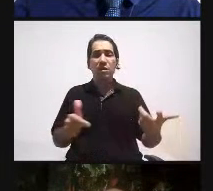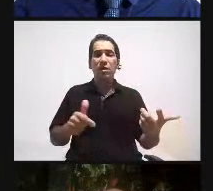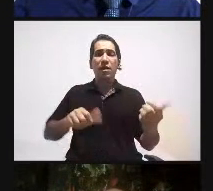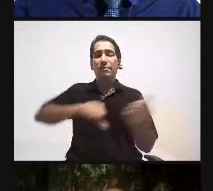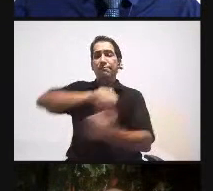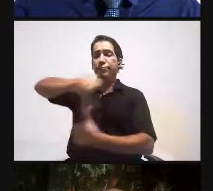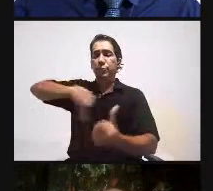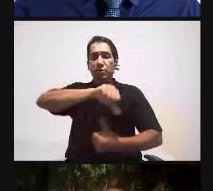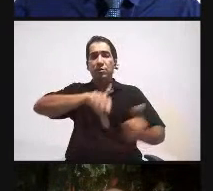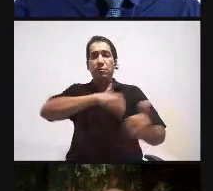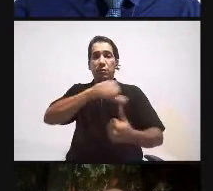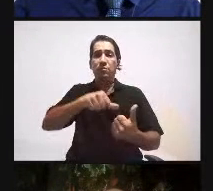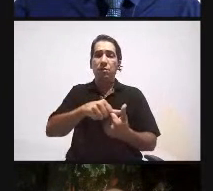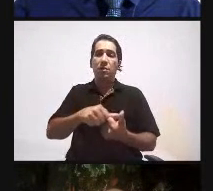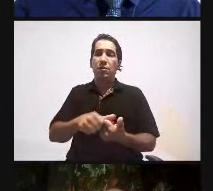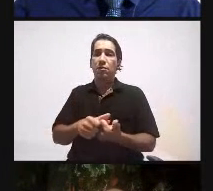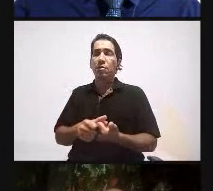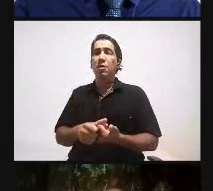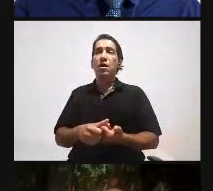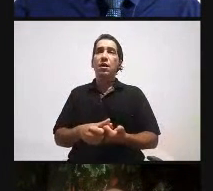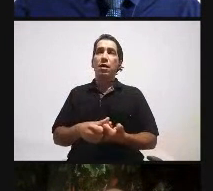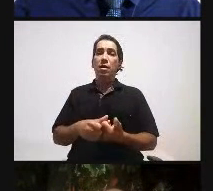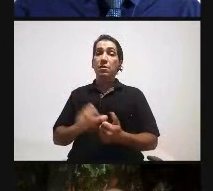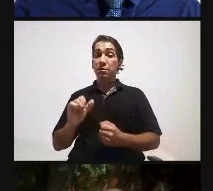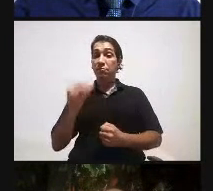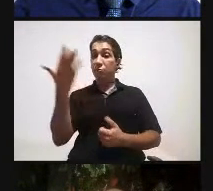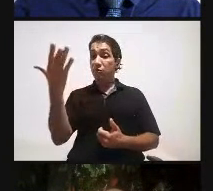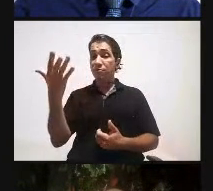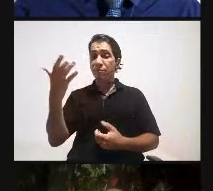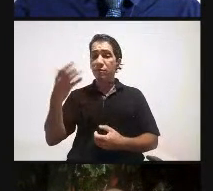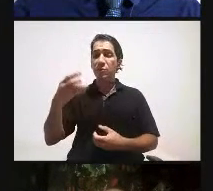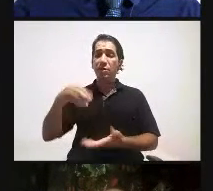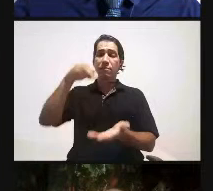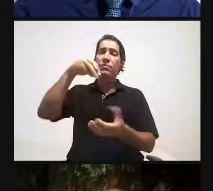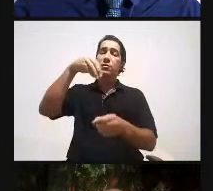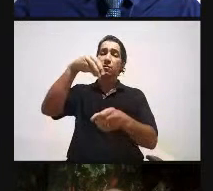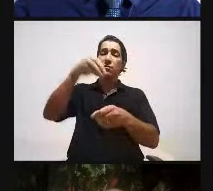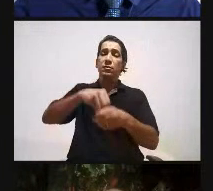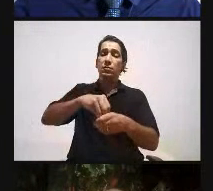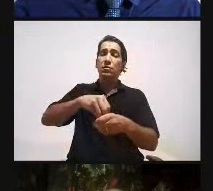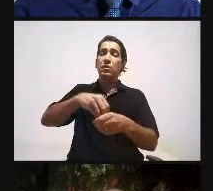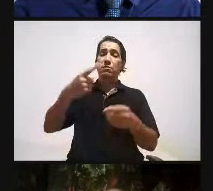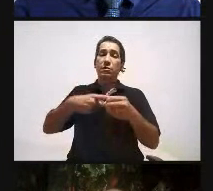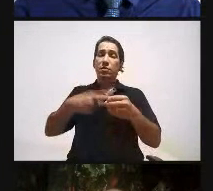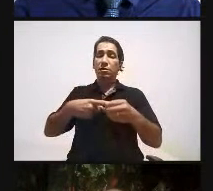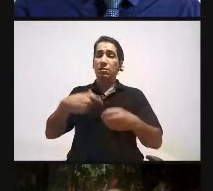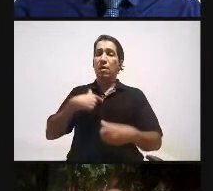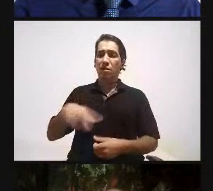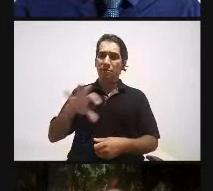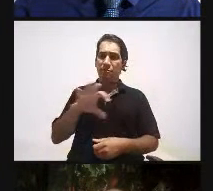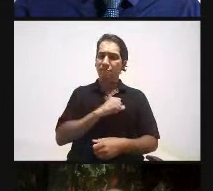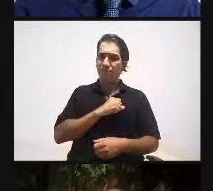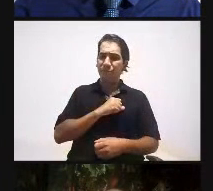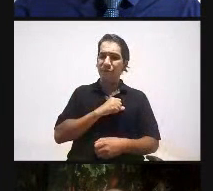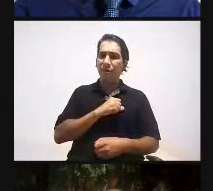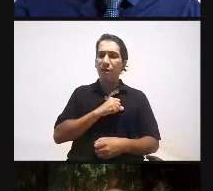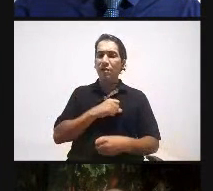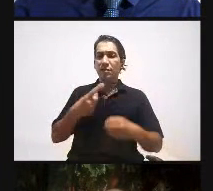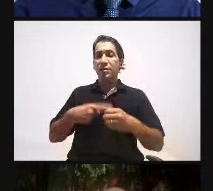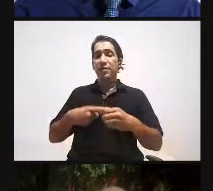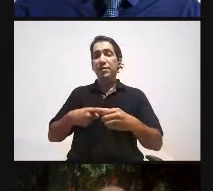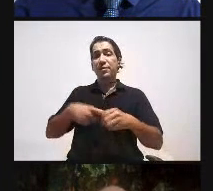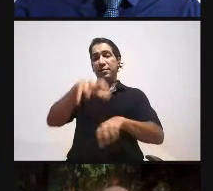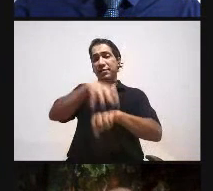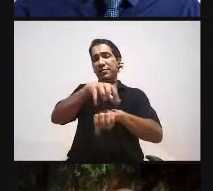cidade que eu gosto muito, que é na Beira, e dos colegas aí também, que trabalham também, eu conheço muita gente também.